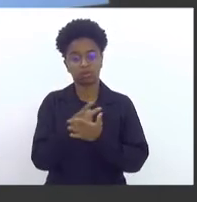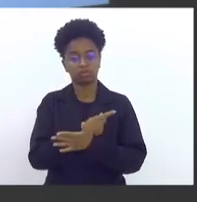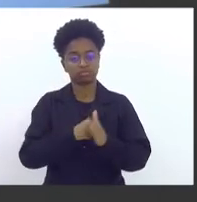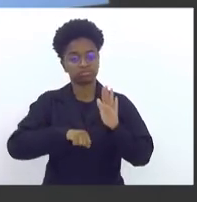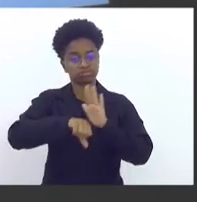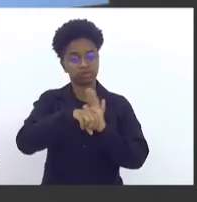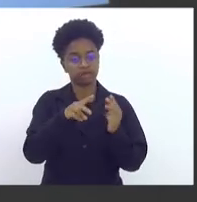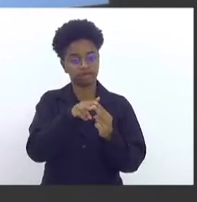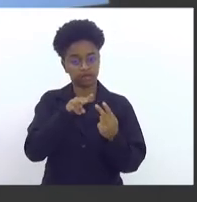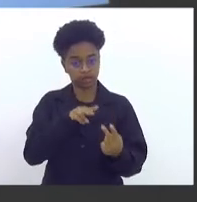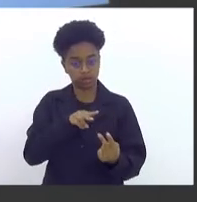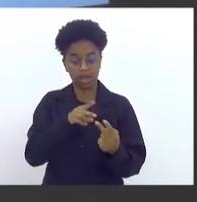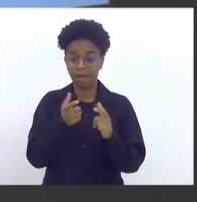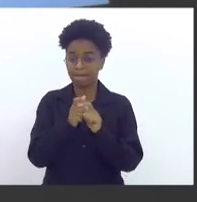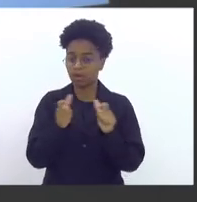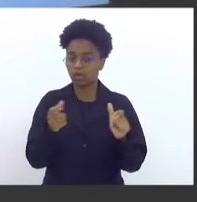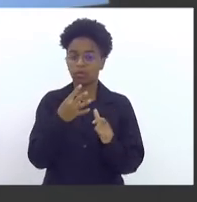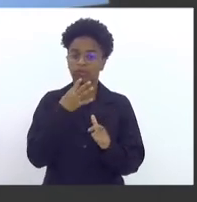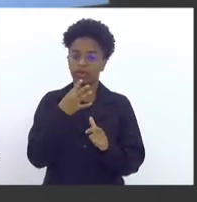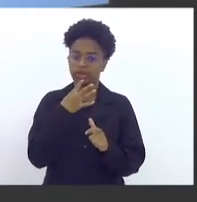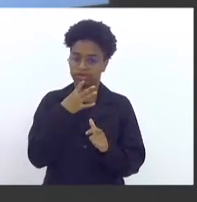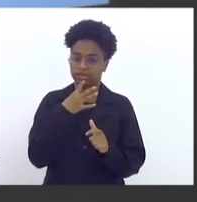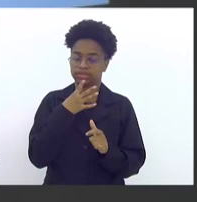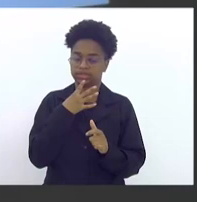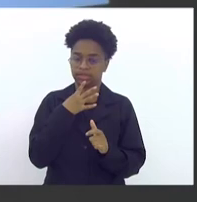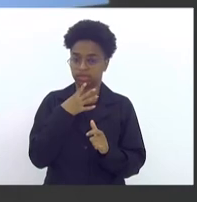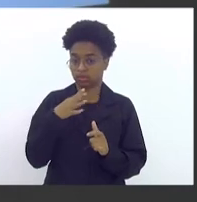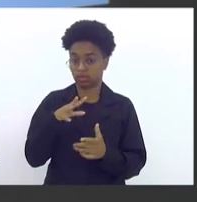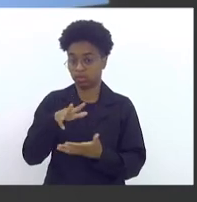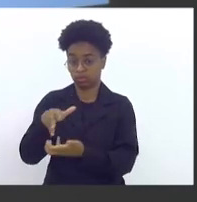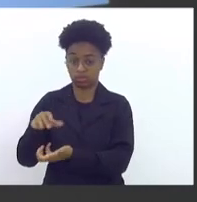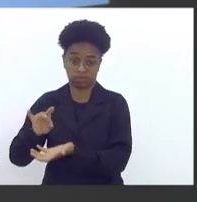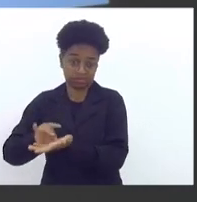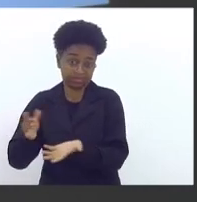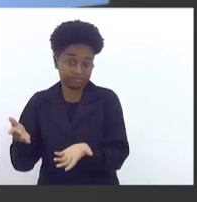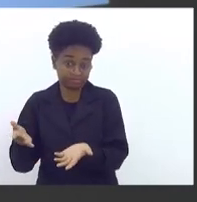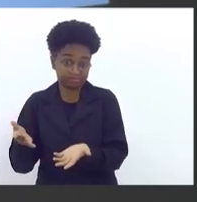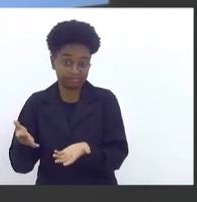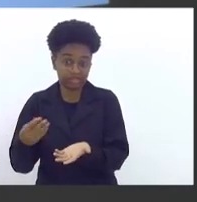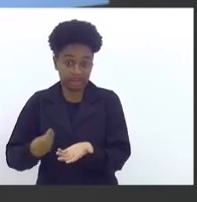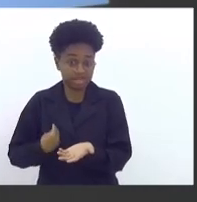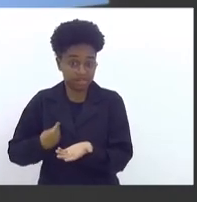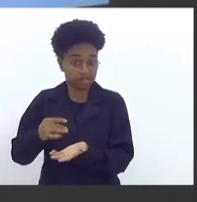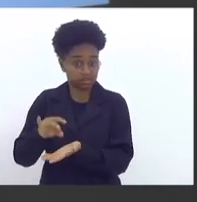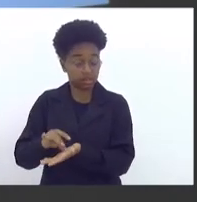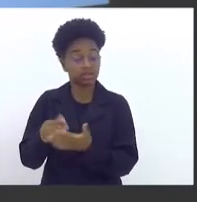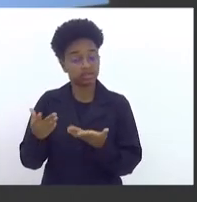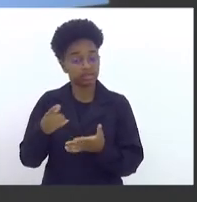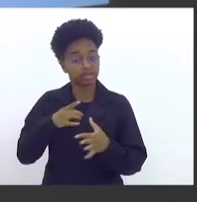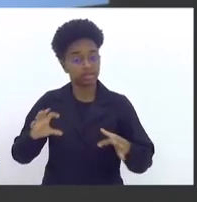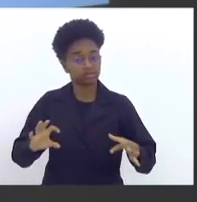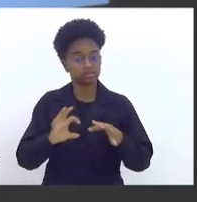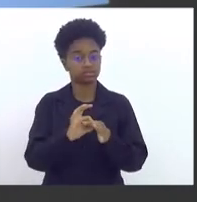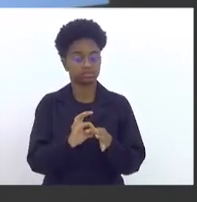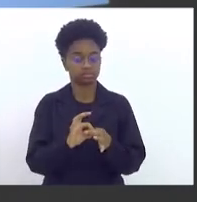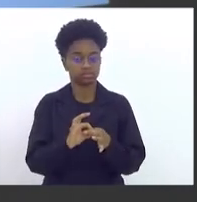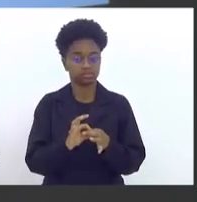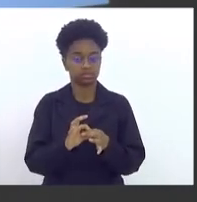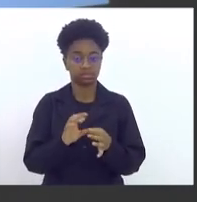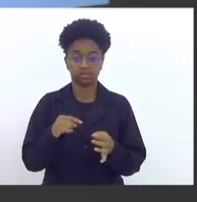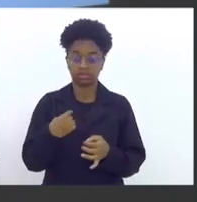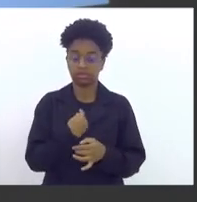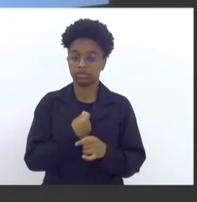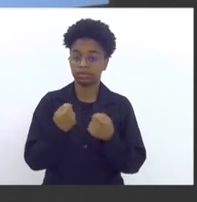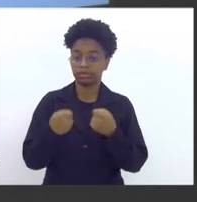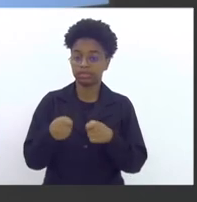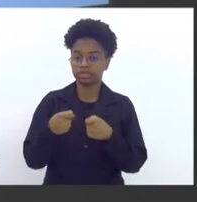elas conheciam o seu agressor no mundo real Então existe essa interligação e a gente tem que ter